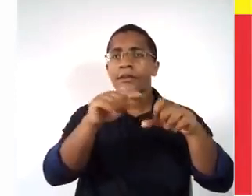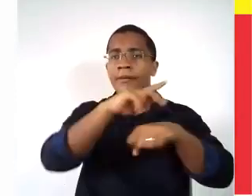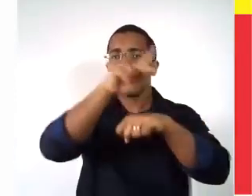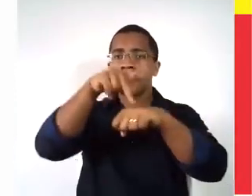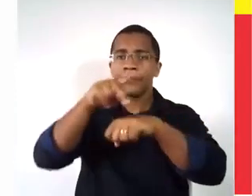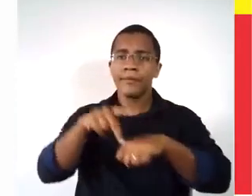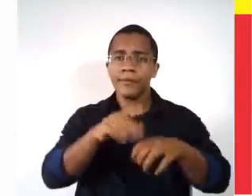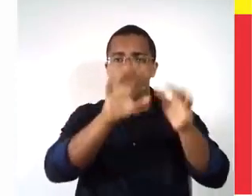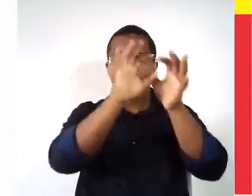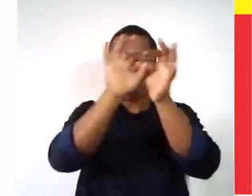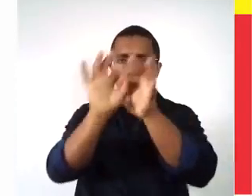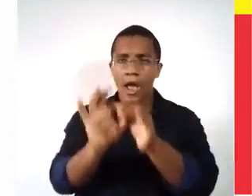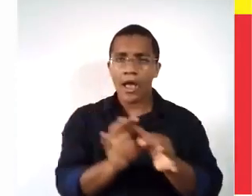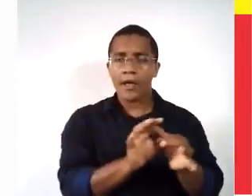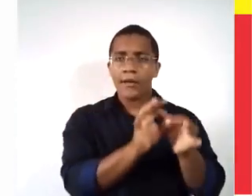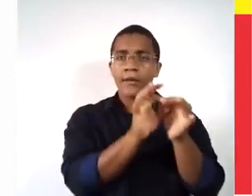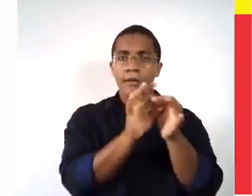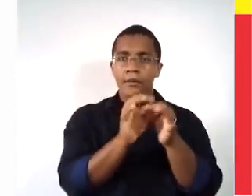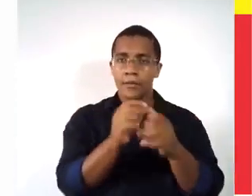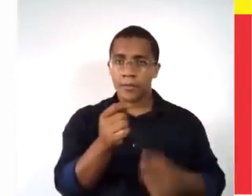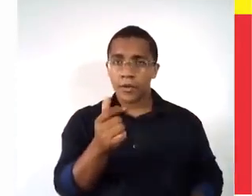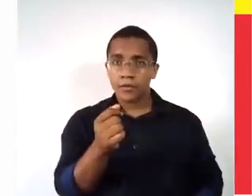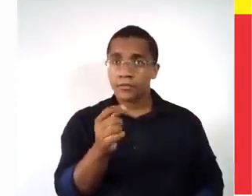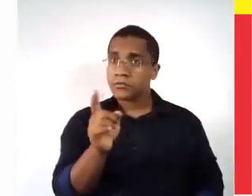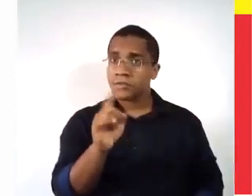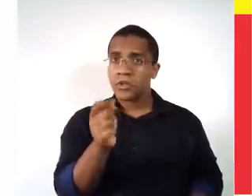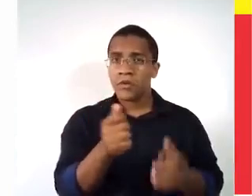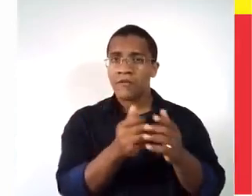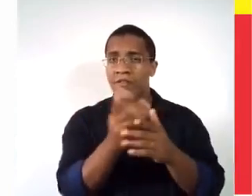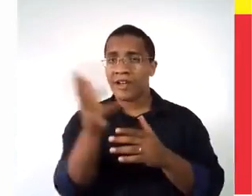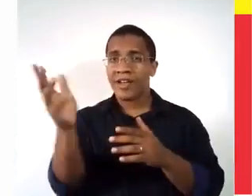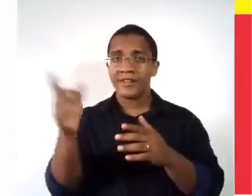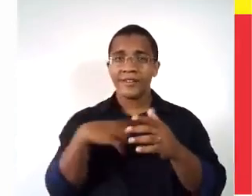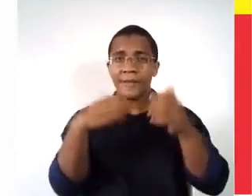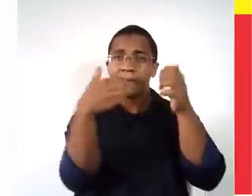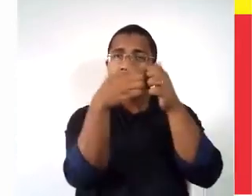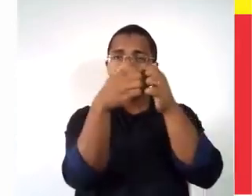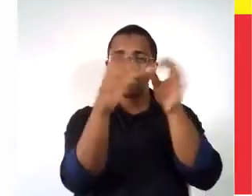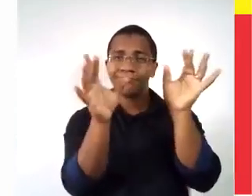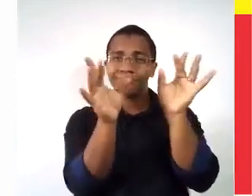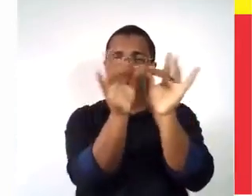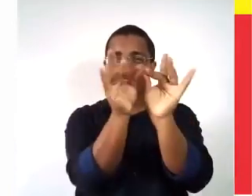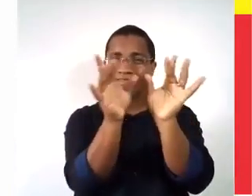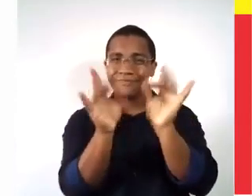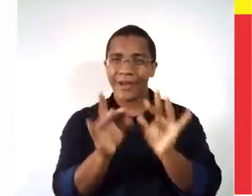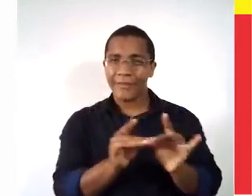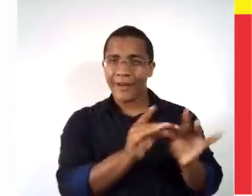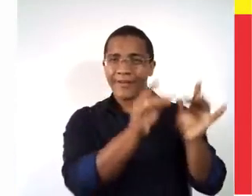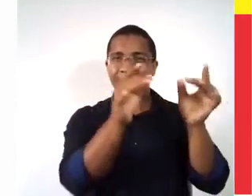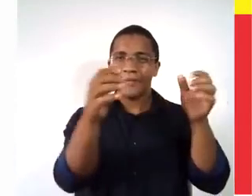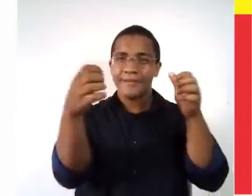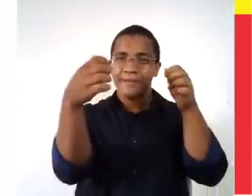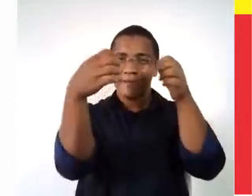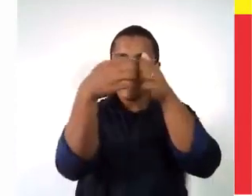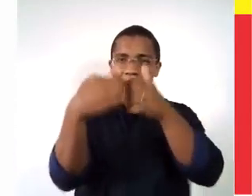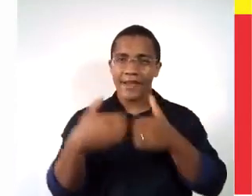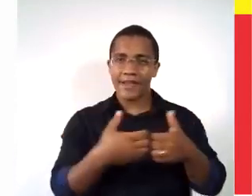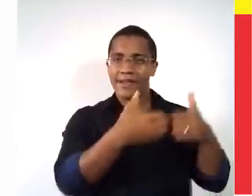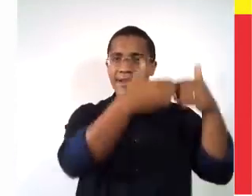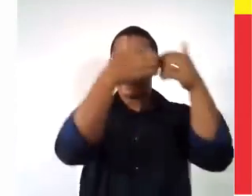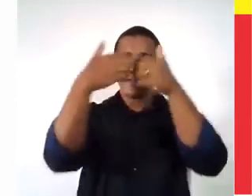tá, gente? Observem que são vários países que estão muito próximos, que formam um bloco econômico,